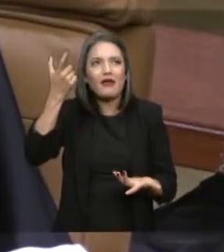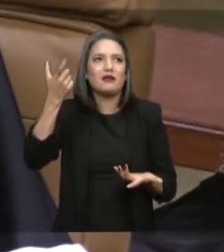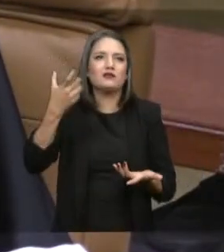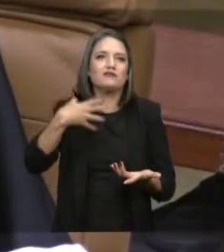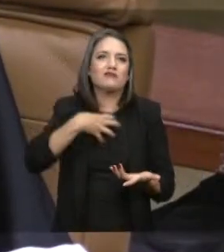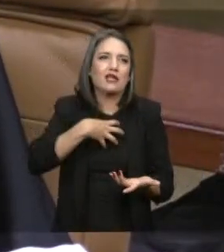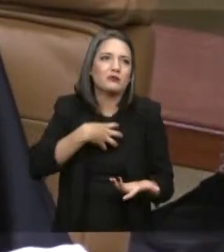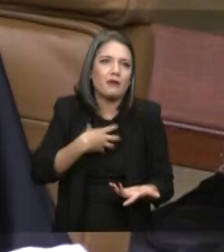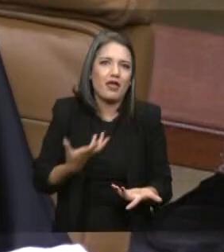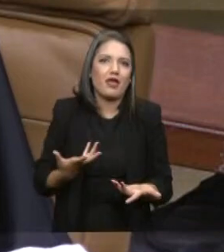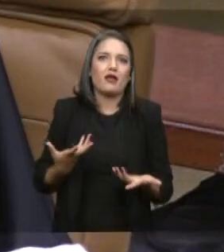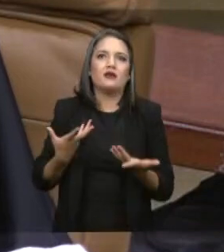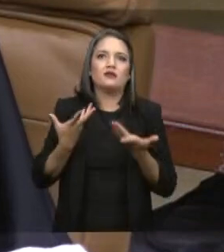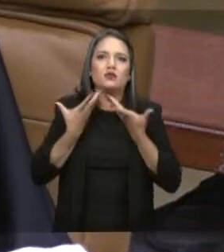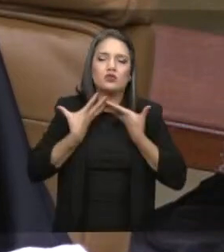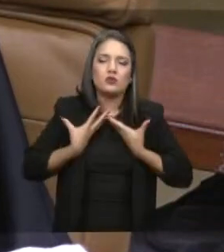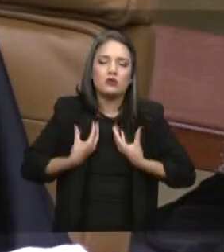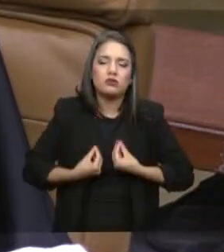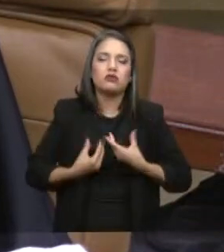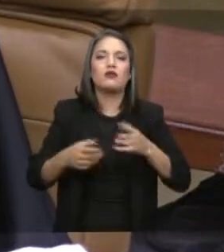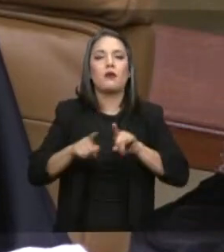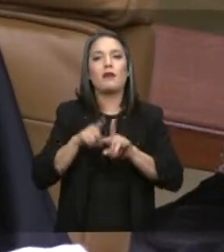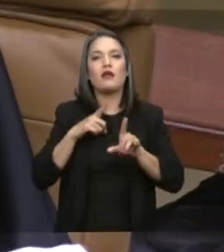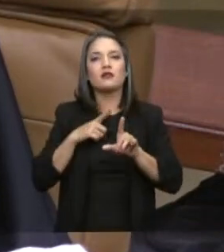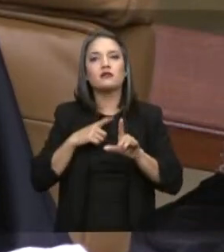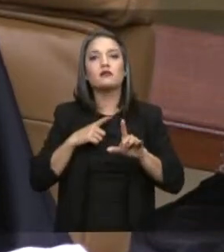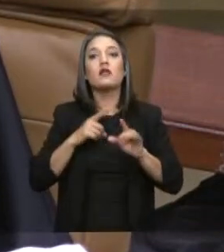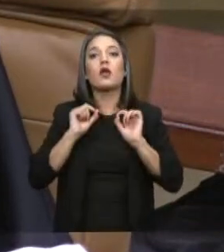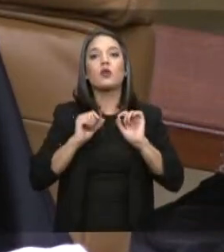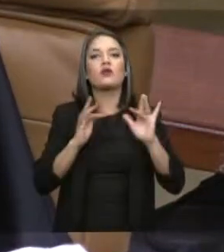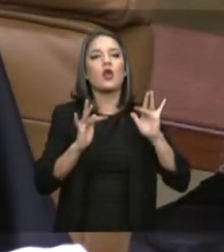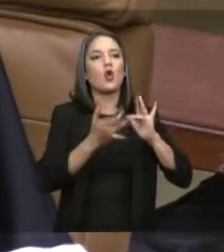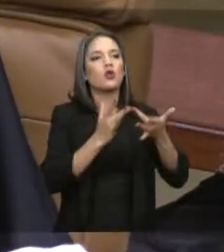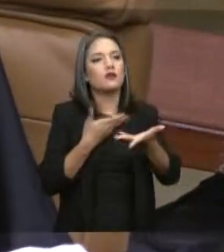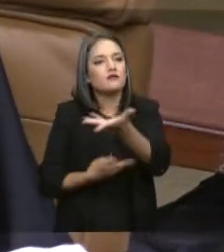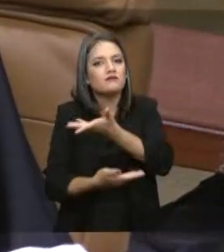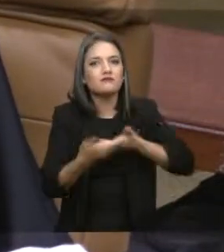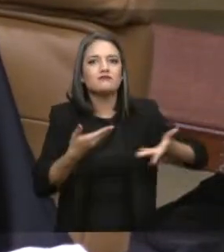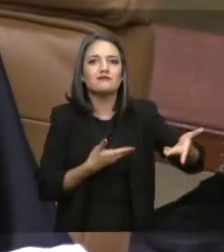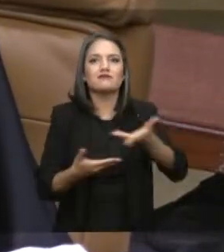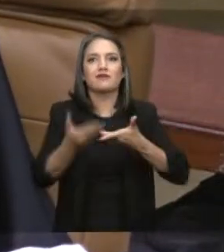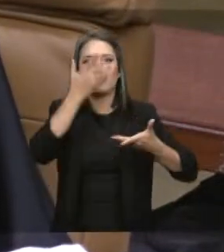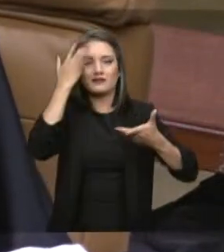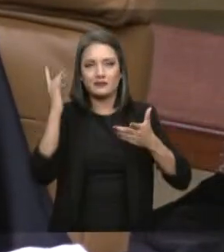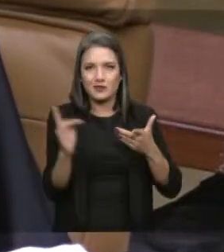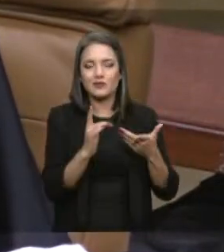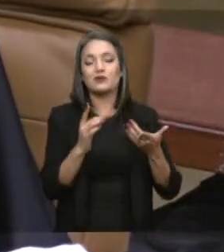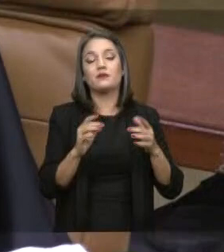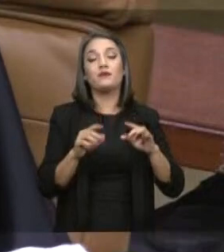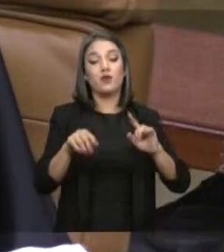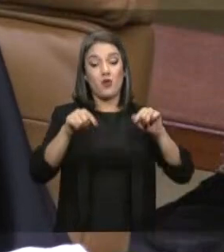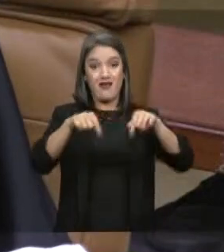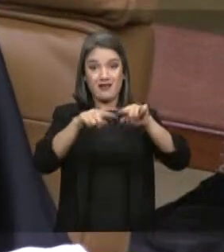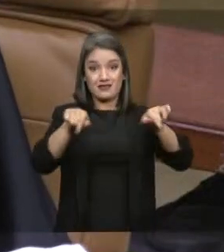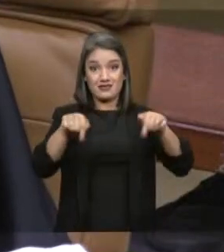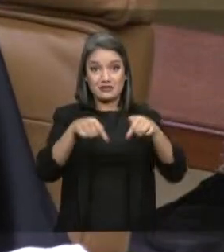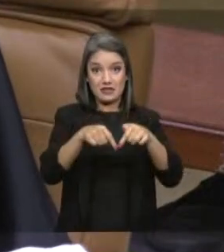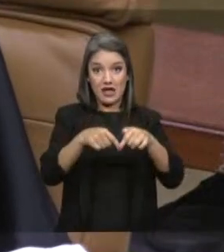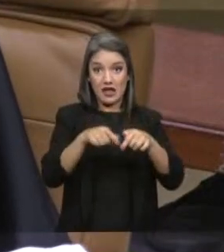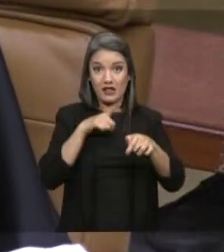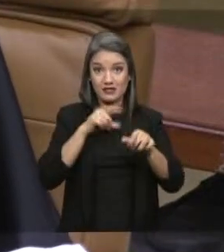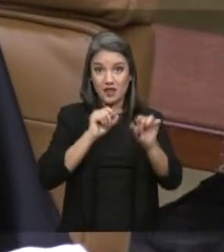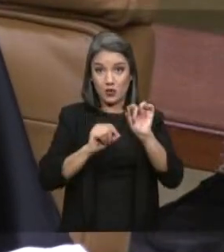bem como proporcionar a interação entre eles as salas de descompressão fazem com que os